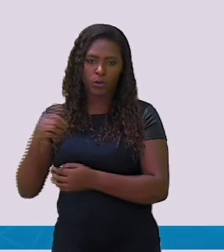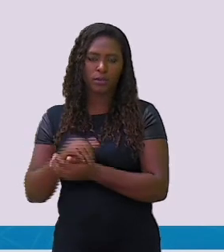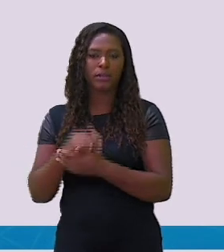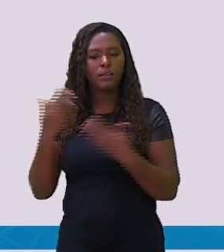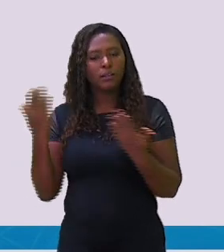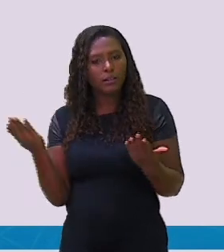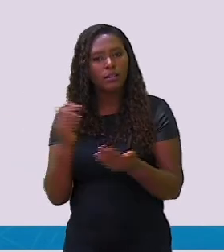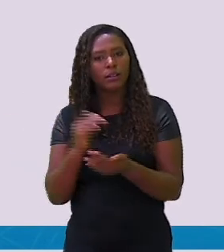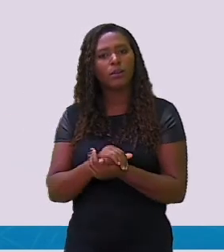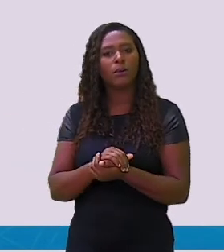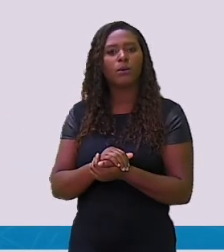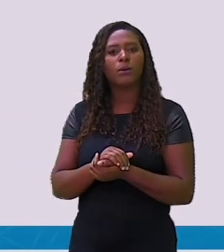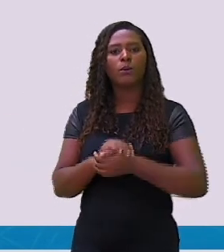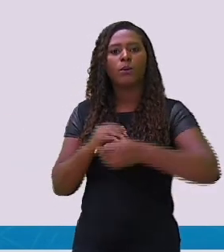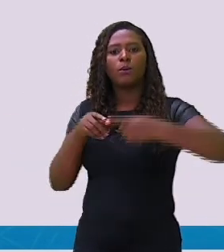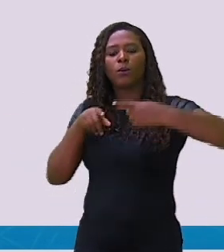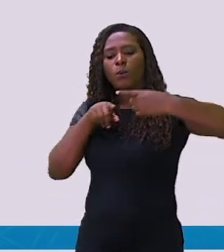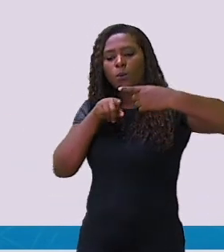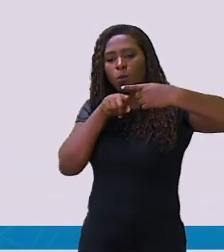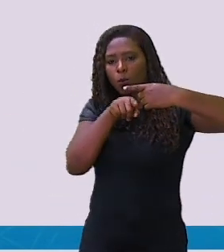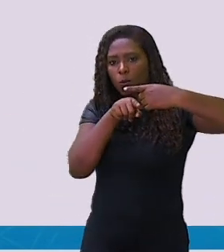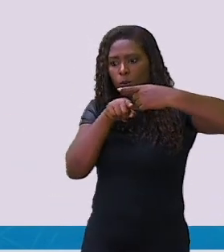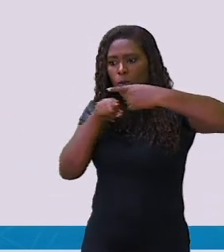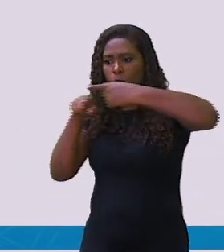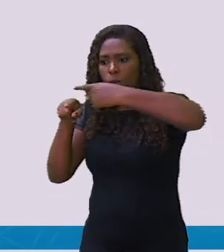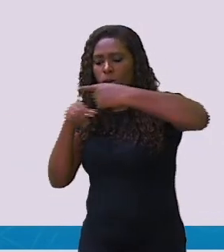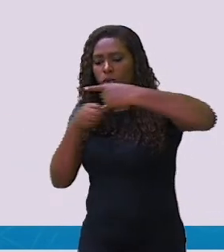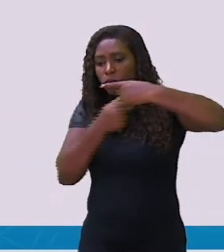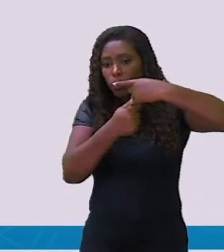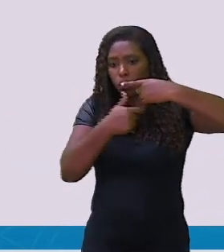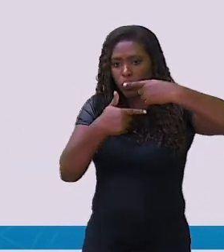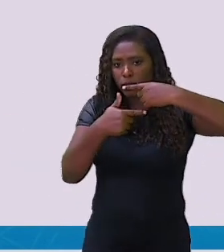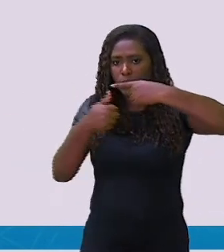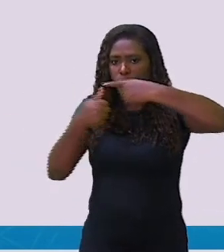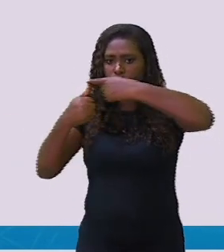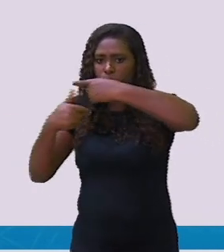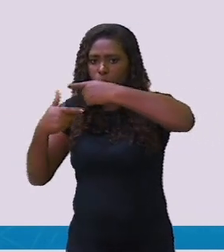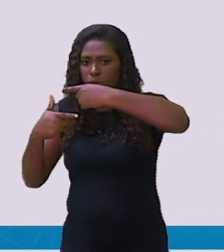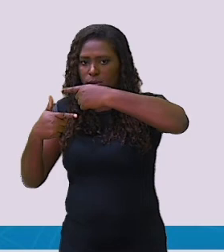comum vai ser doces eu vou repetir os sinais